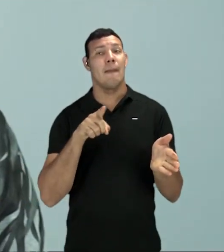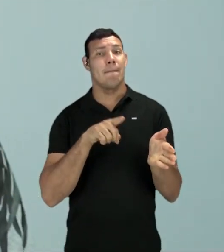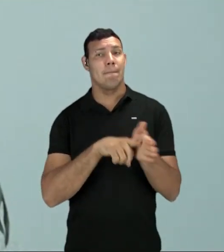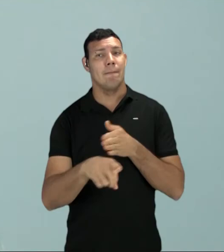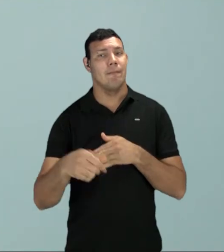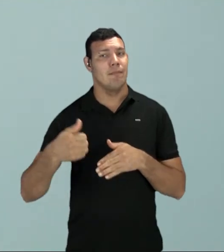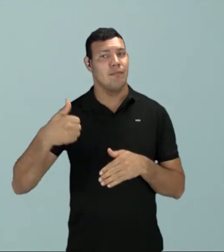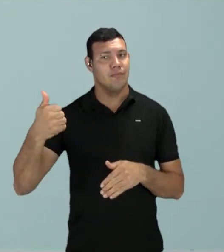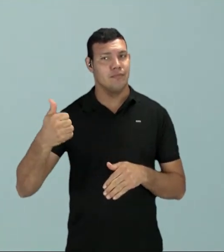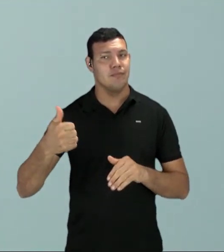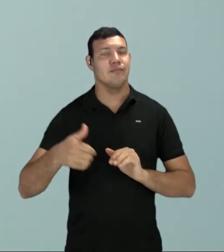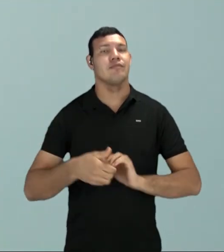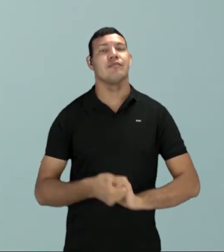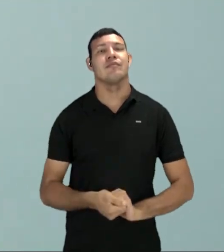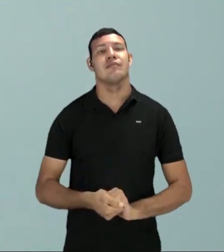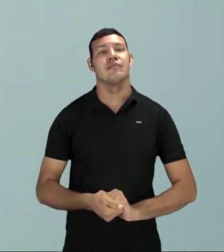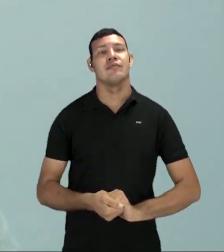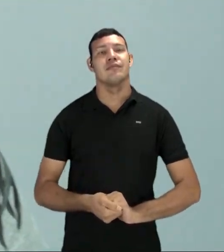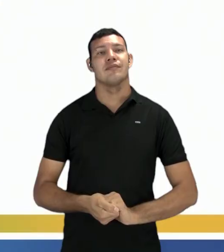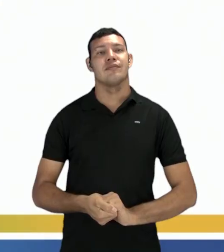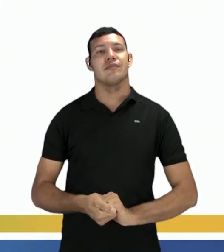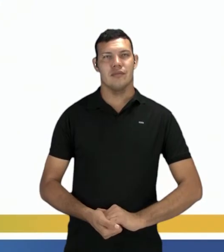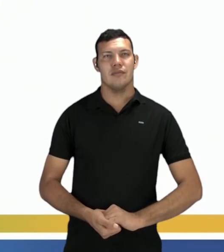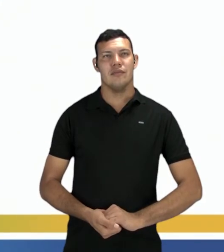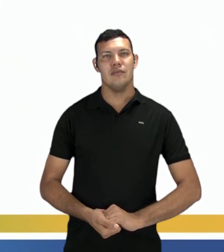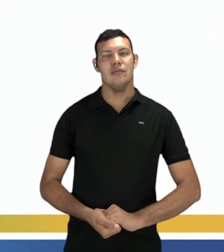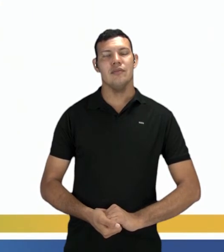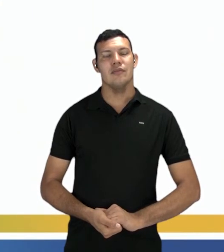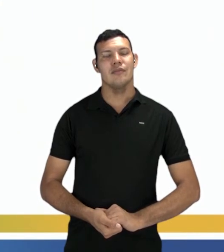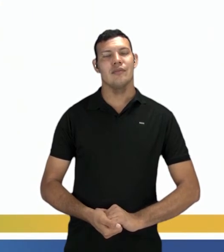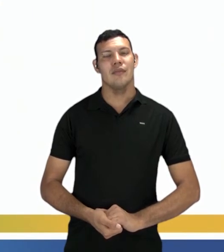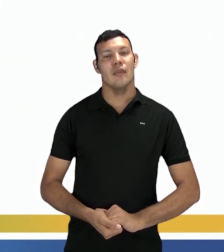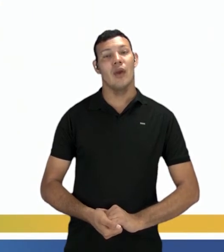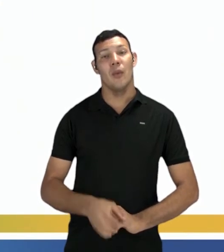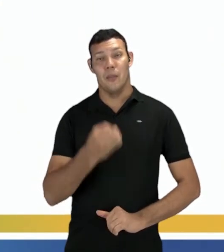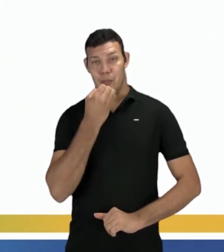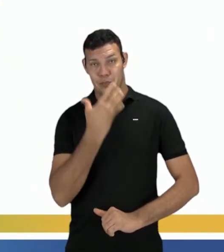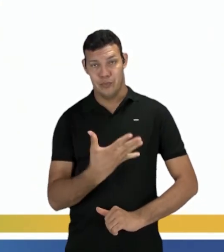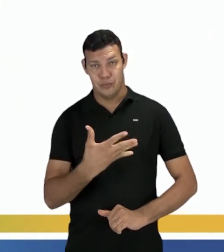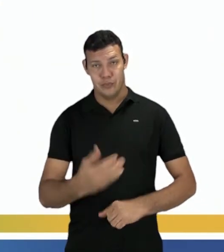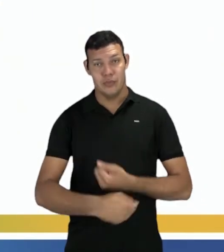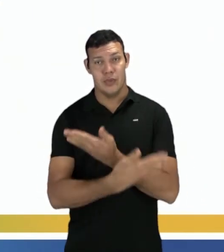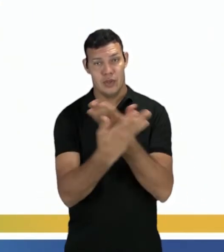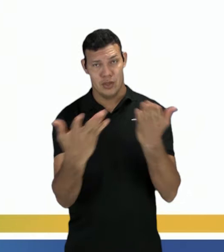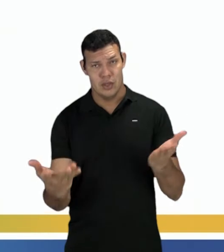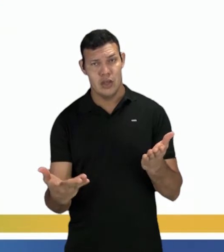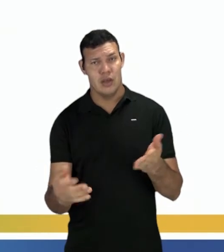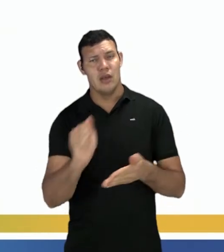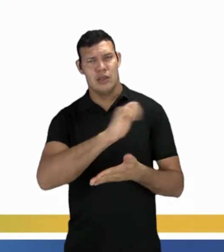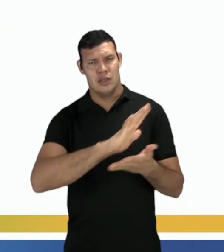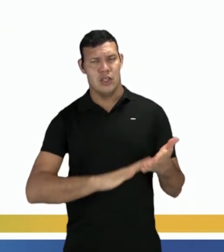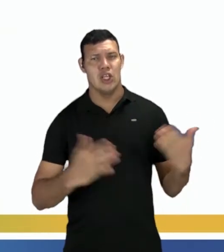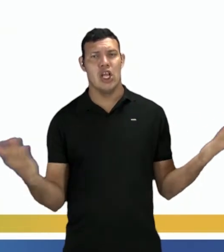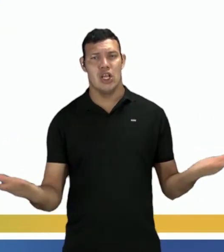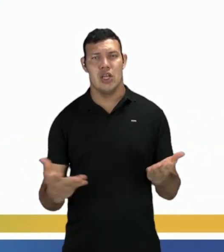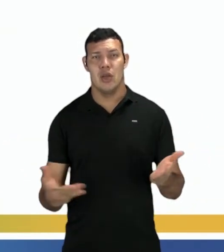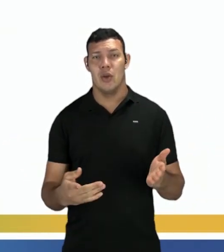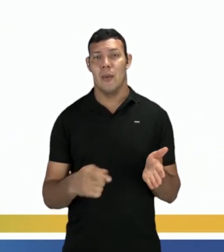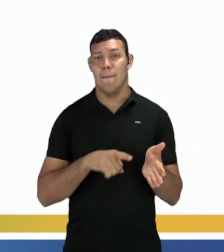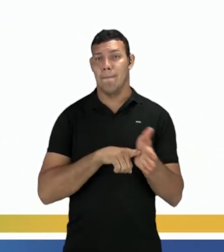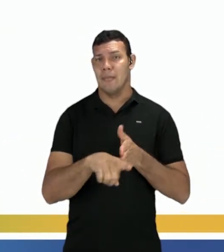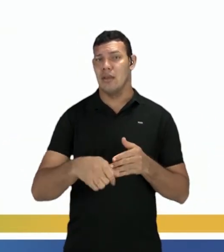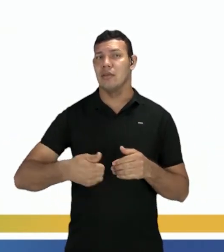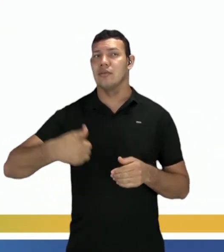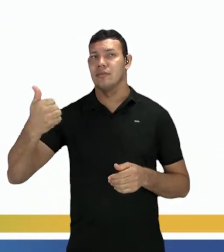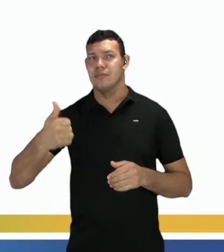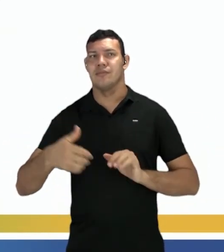primeira atividade, tome nota. Então, gente, nossas atividades aqui, a primeira questão, acompanhe com a gente. Vamos